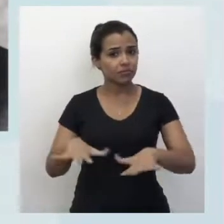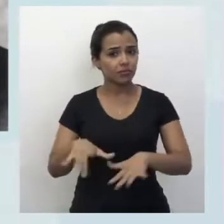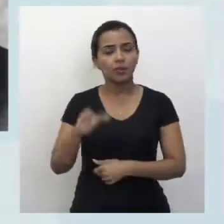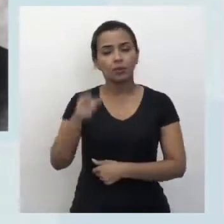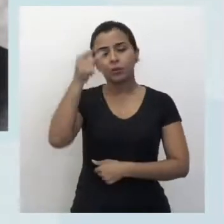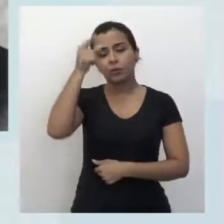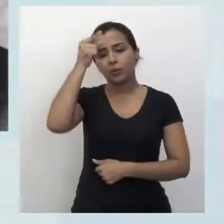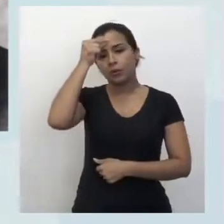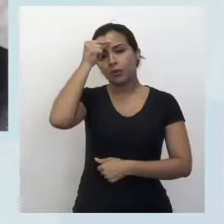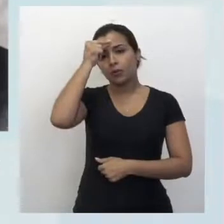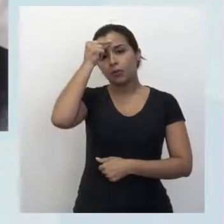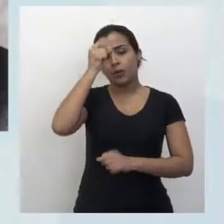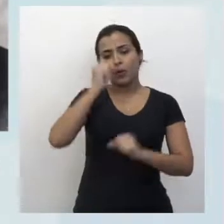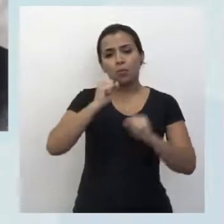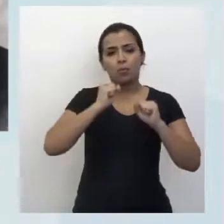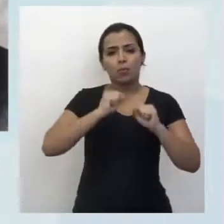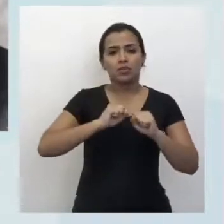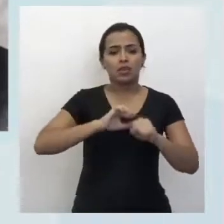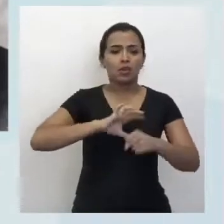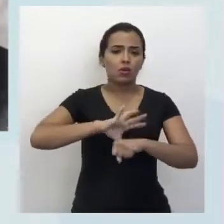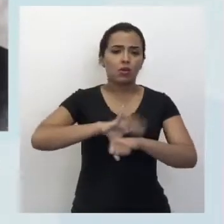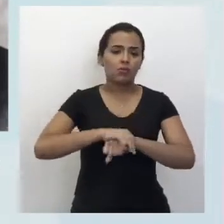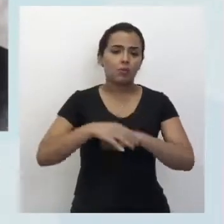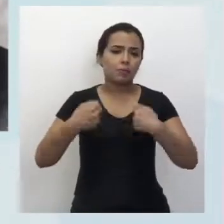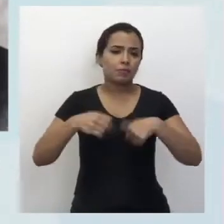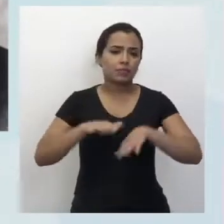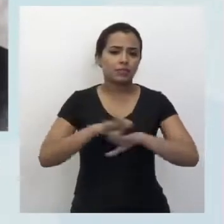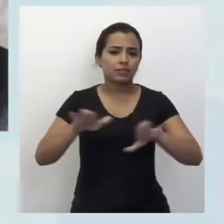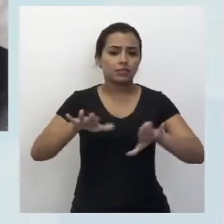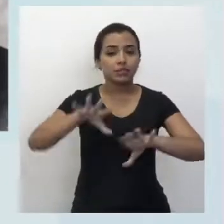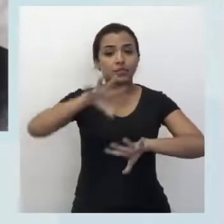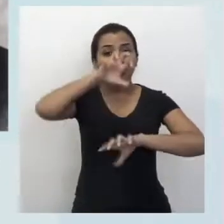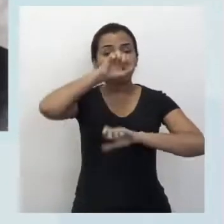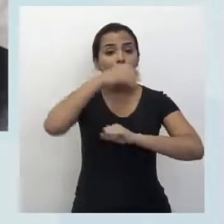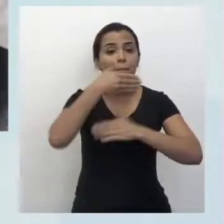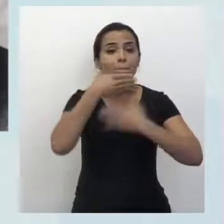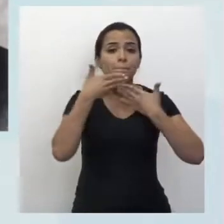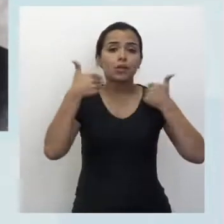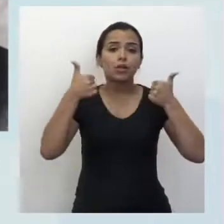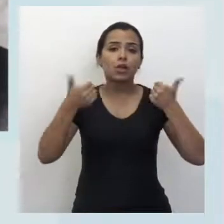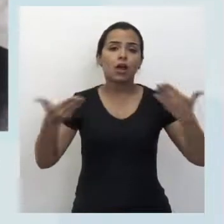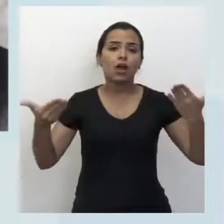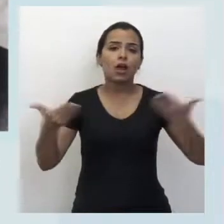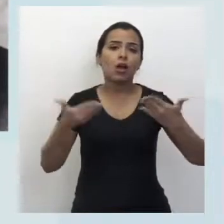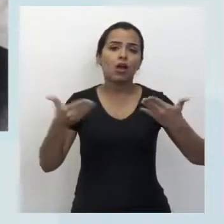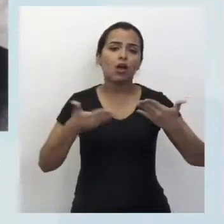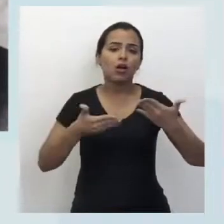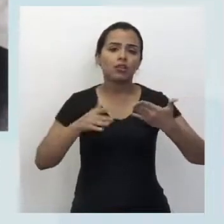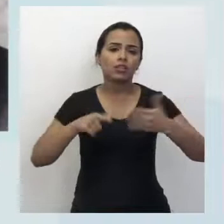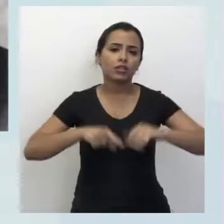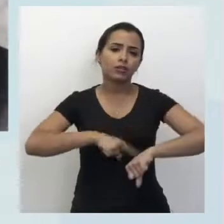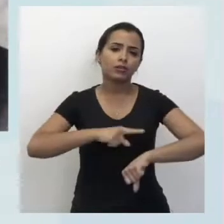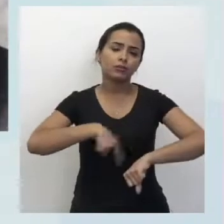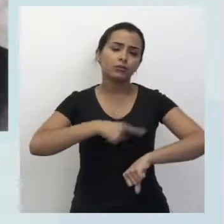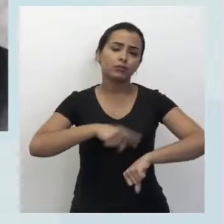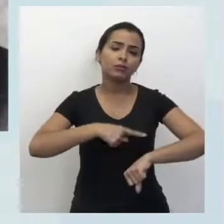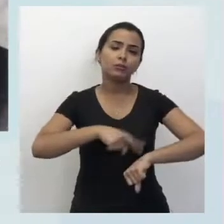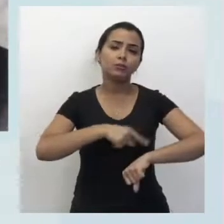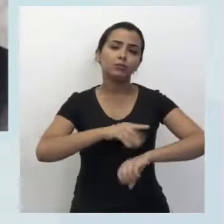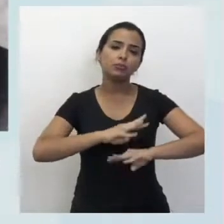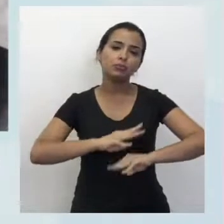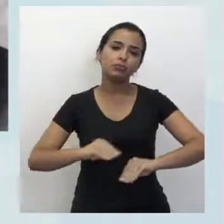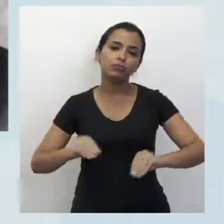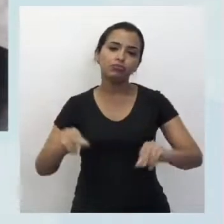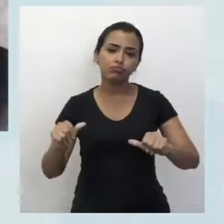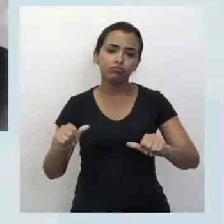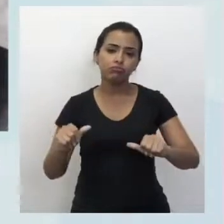se poder ter confiança em nós. Respiro melhor agora que passaram as horas dos encontros.